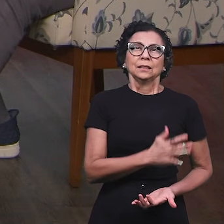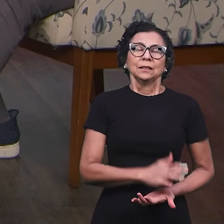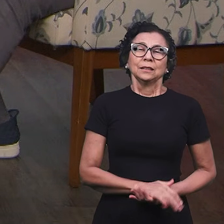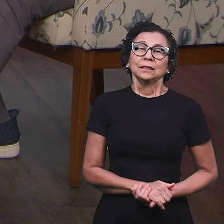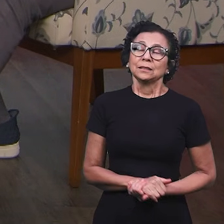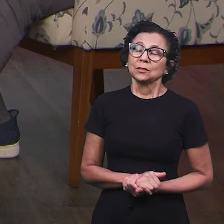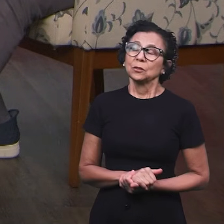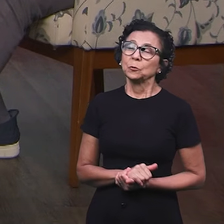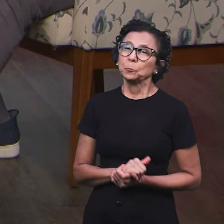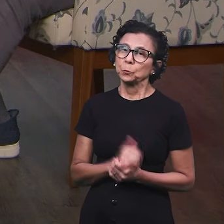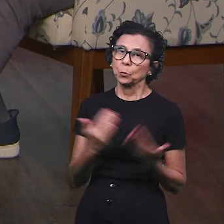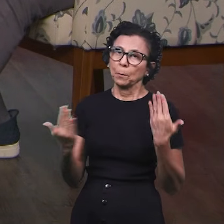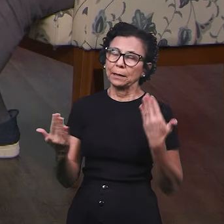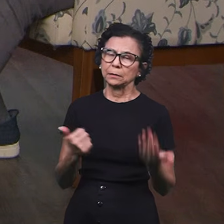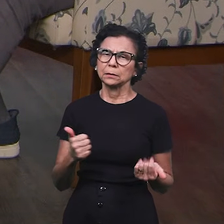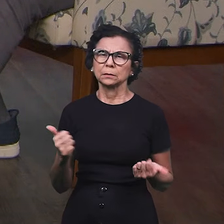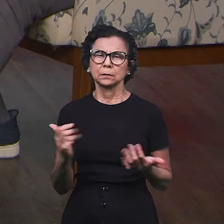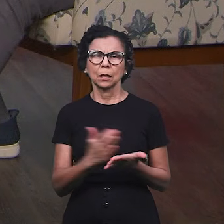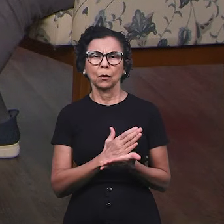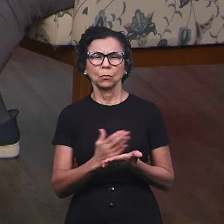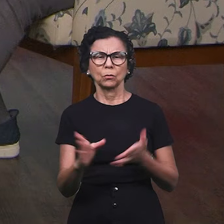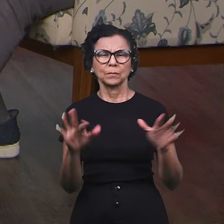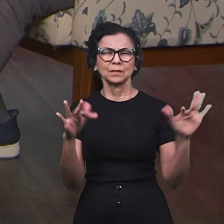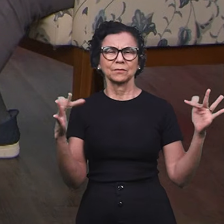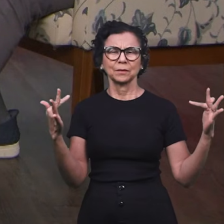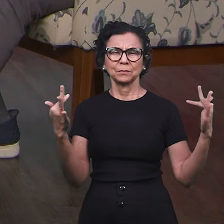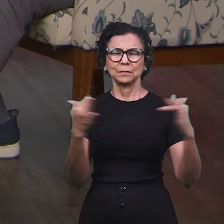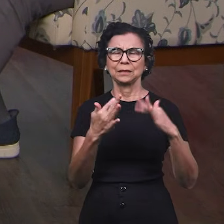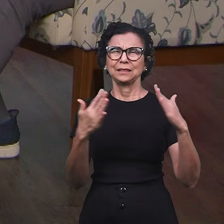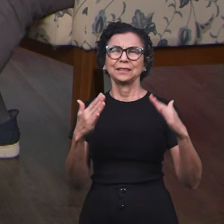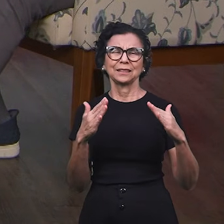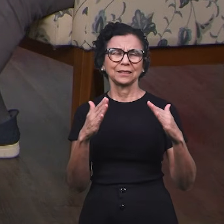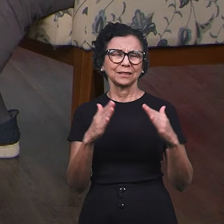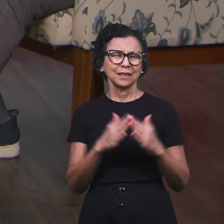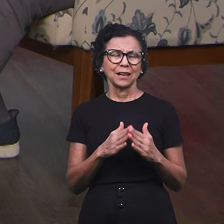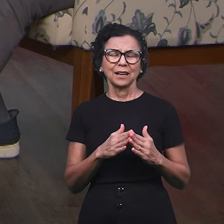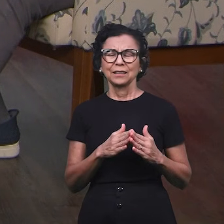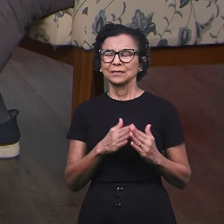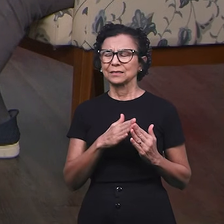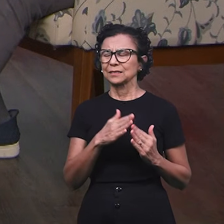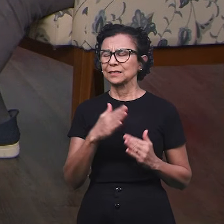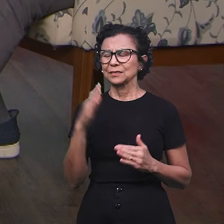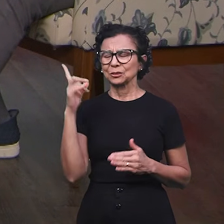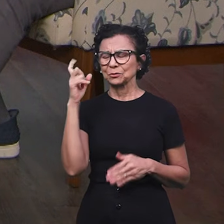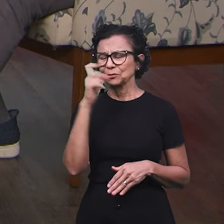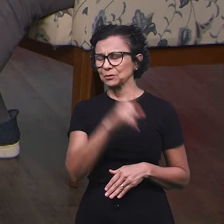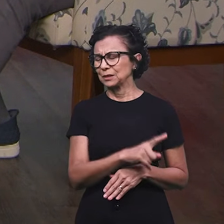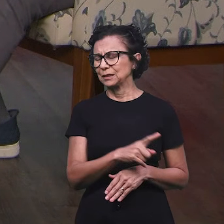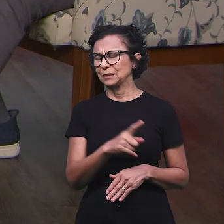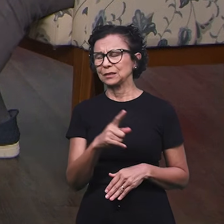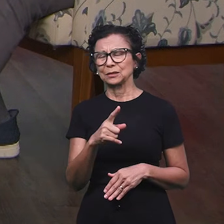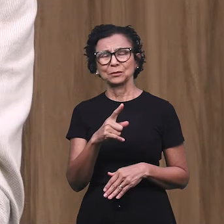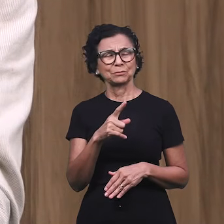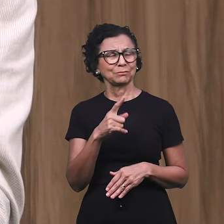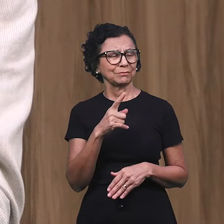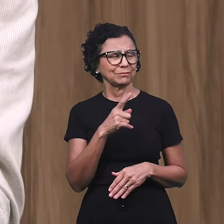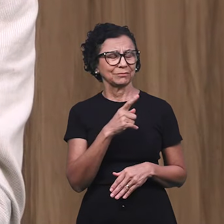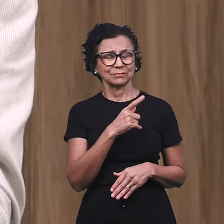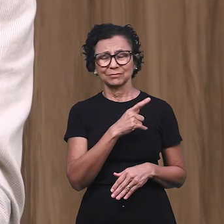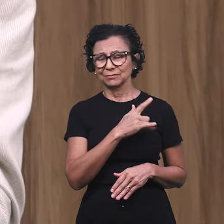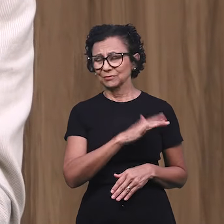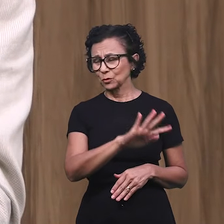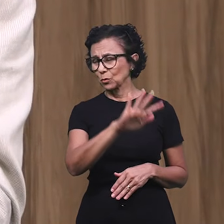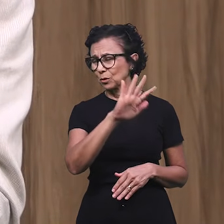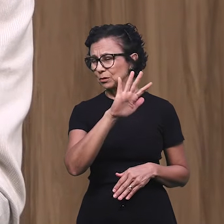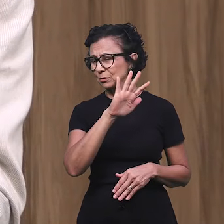crítica e desagradável. Não, o ambiente tem que ter esse cheiro da presença do Senhor, leve, bom. Como